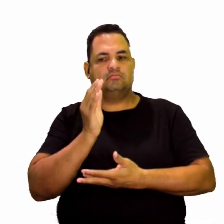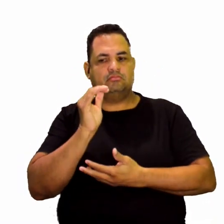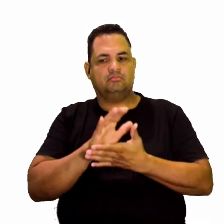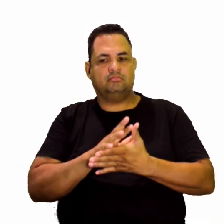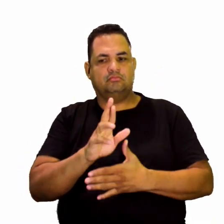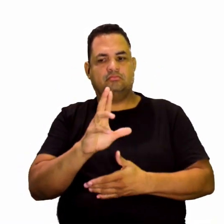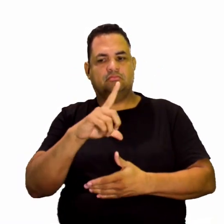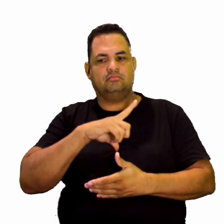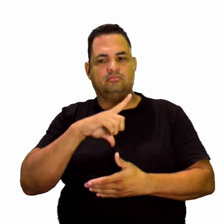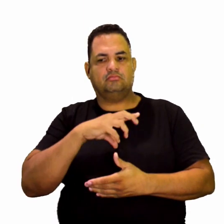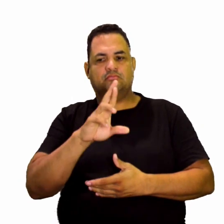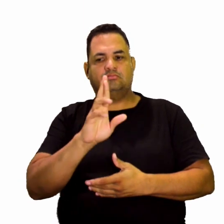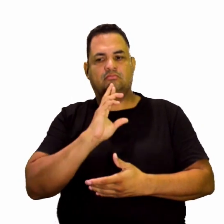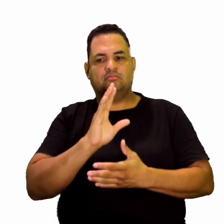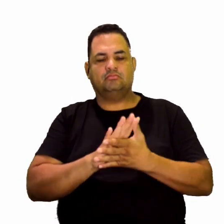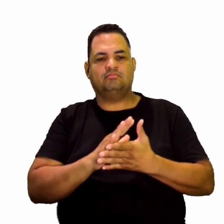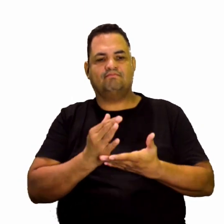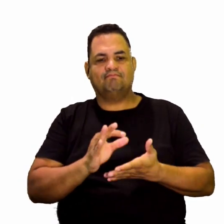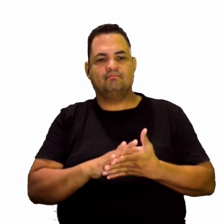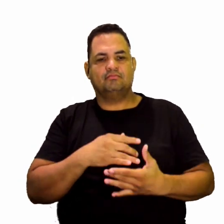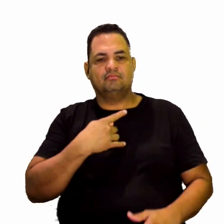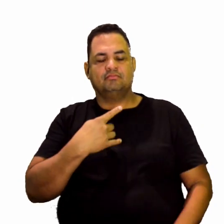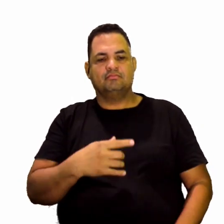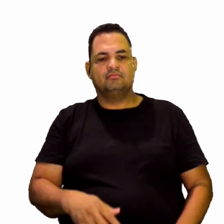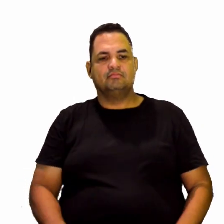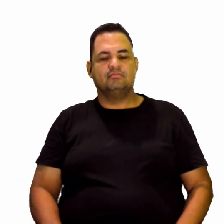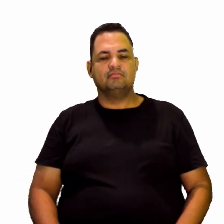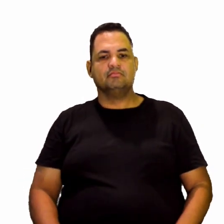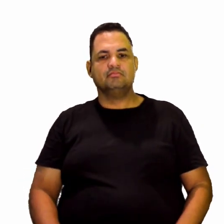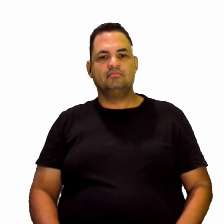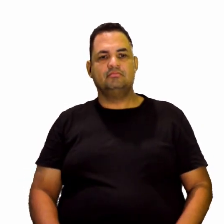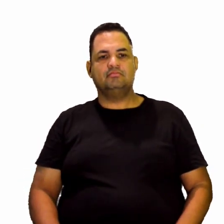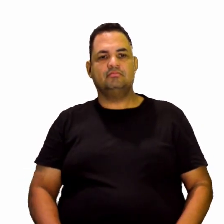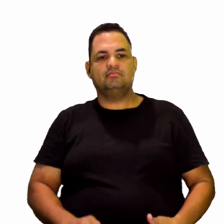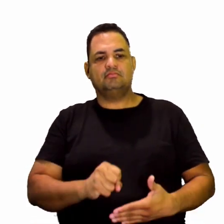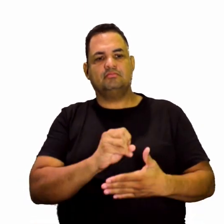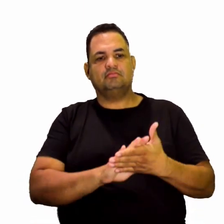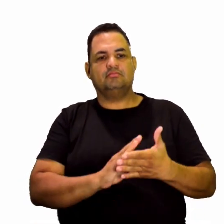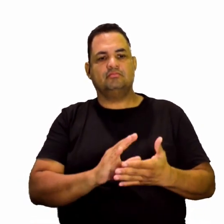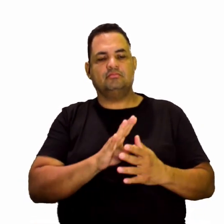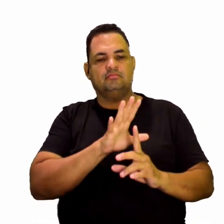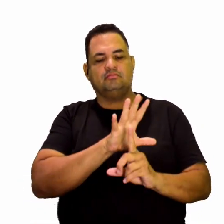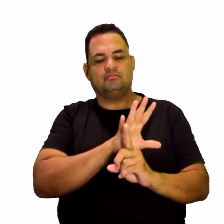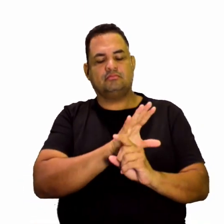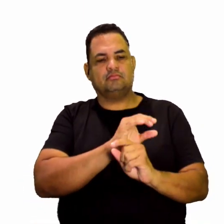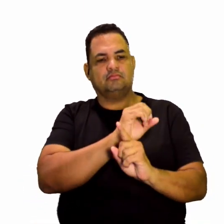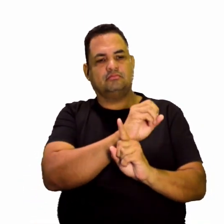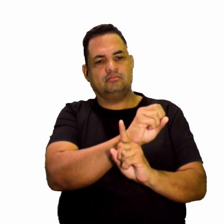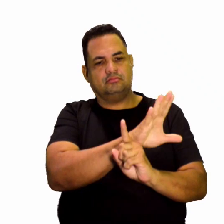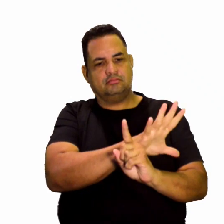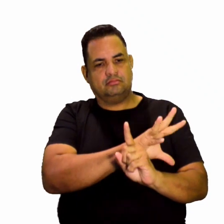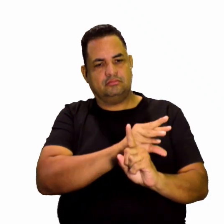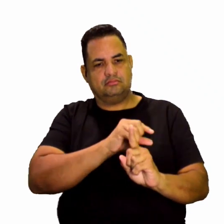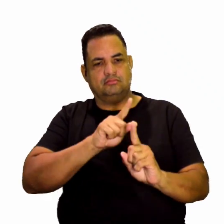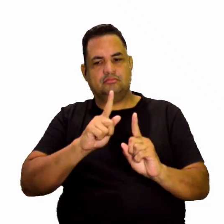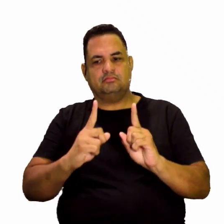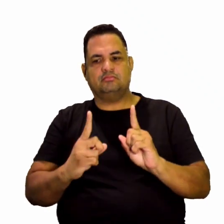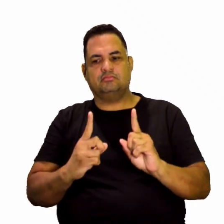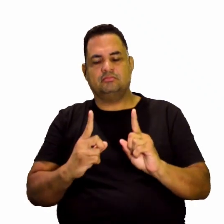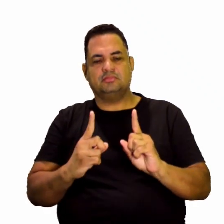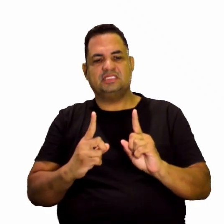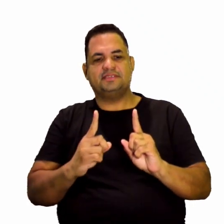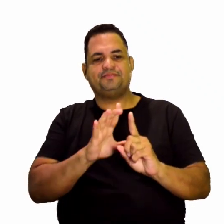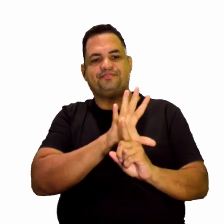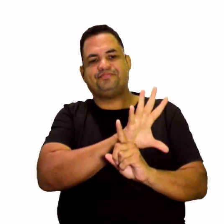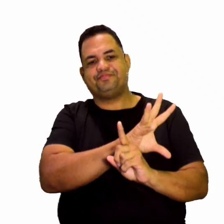resposta aí apinada, não é? Então a gente tem as opções clone... O clone, né?